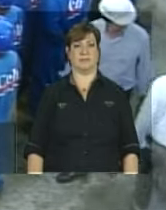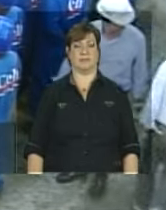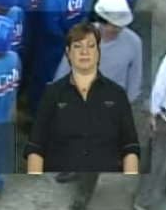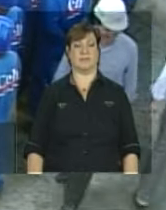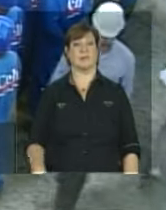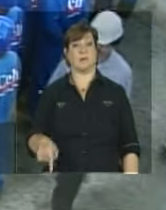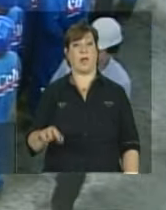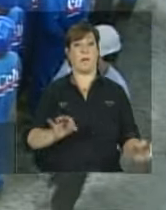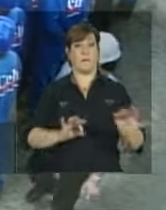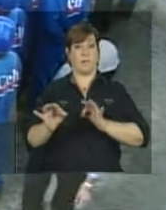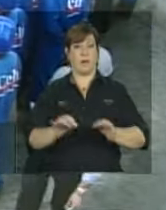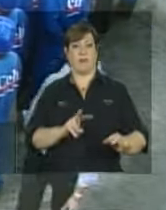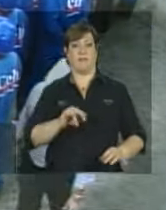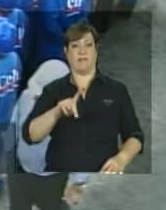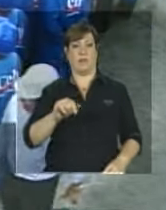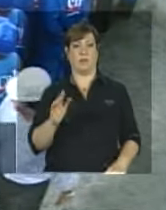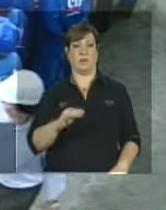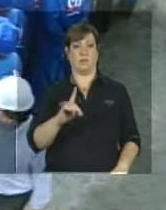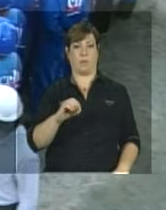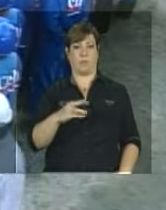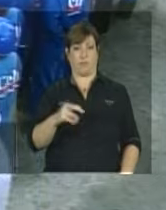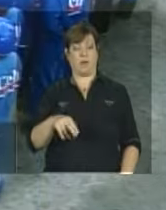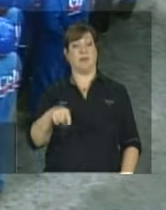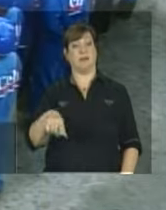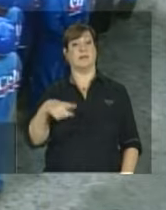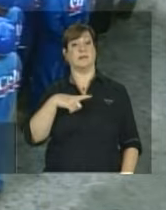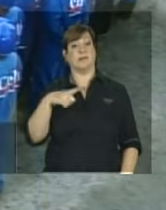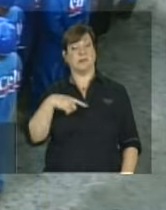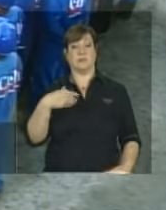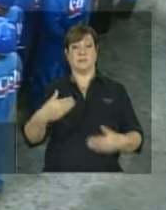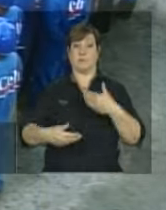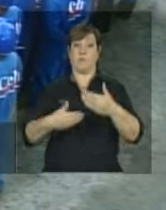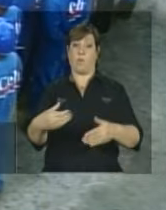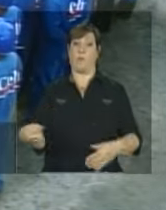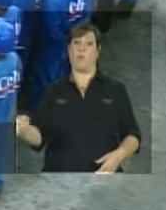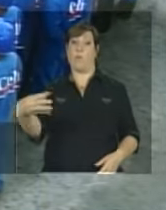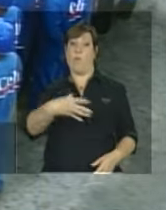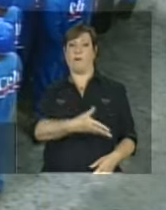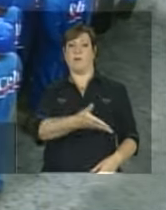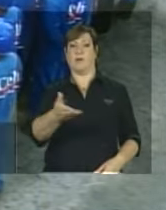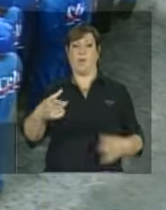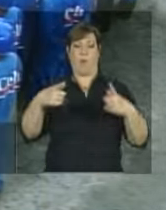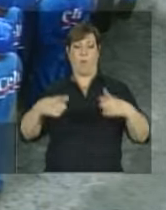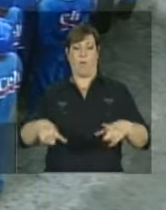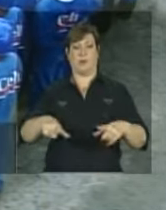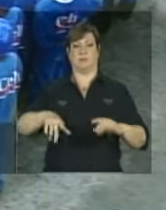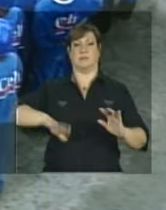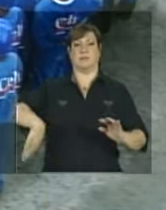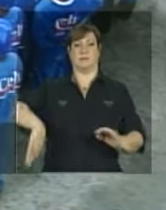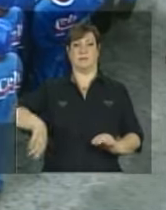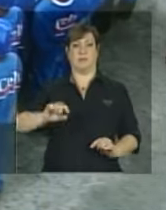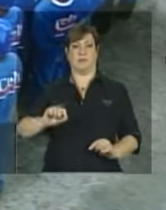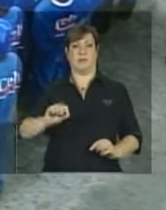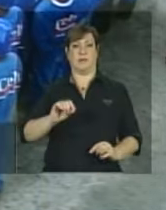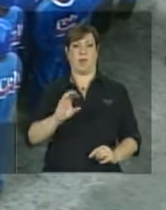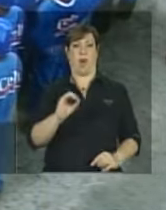O projeto Vila do Mar, ele vem dando uma nova cara à Orla Oeste de